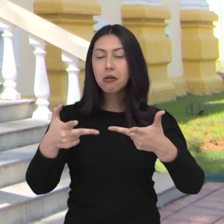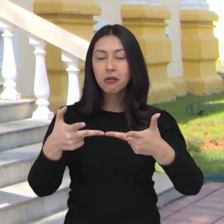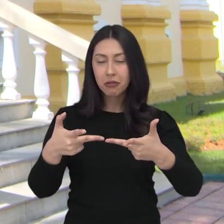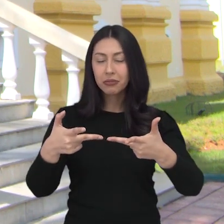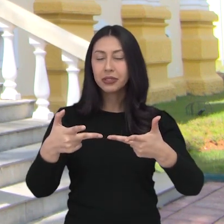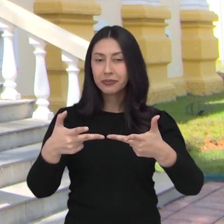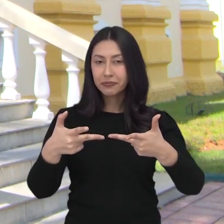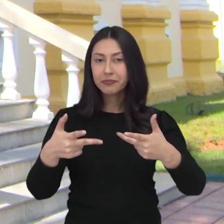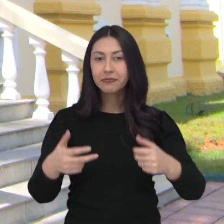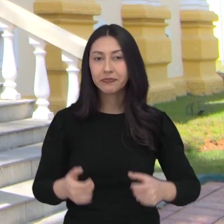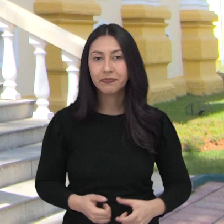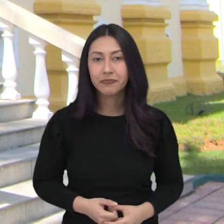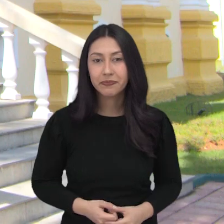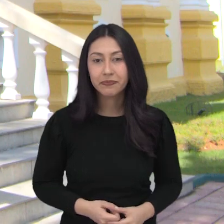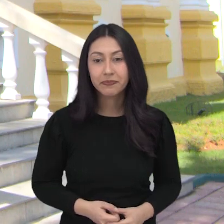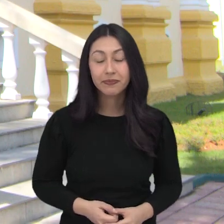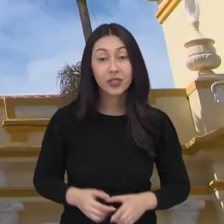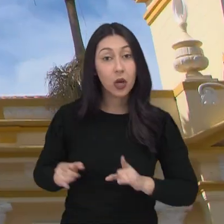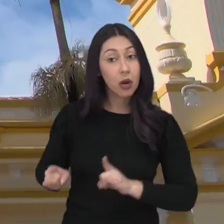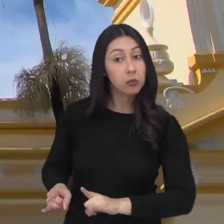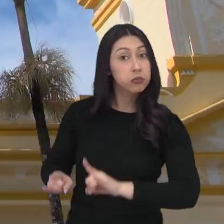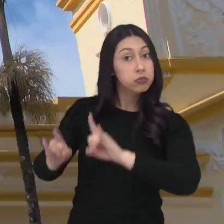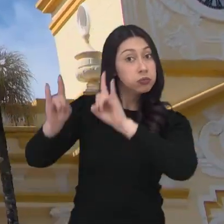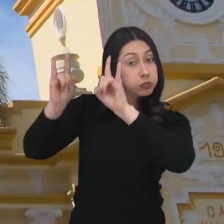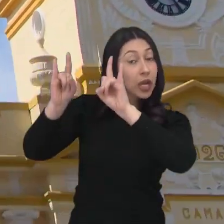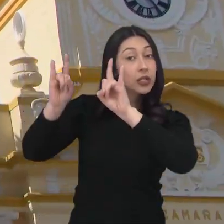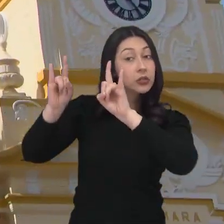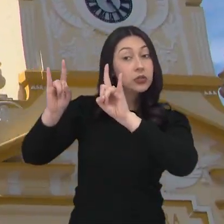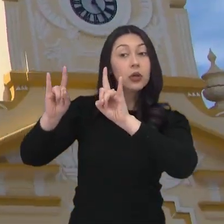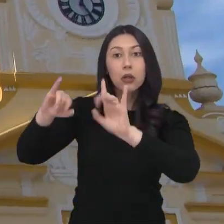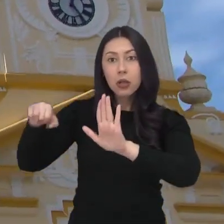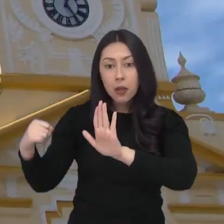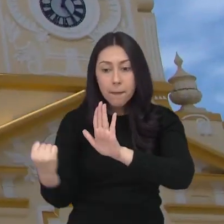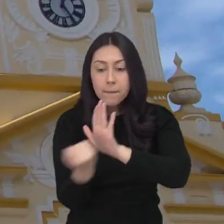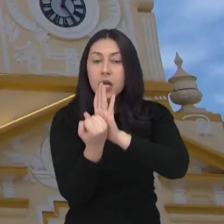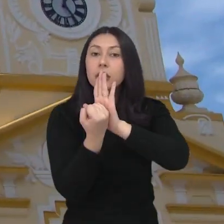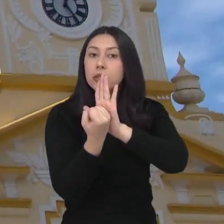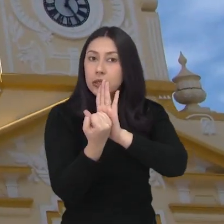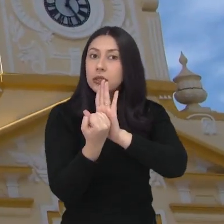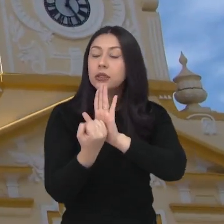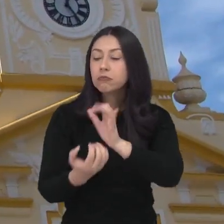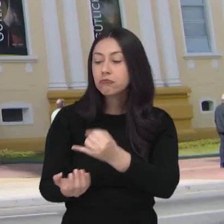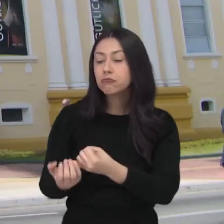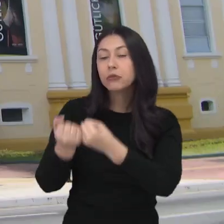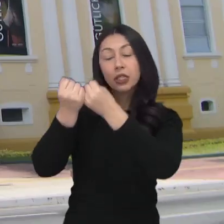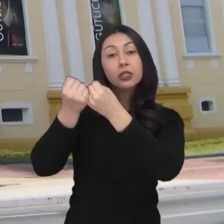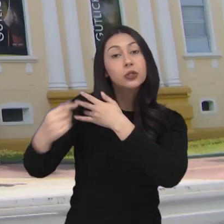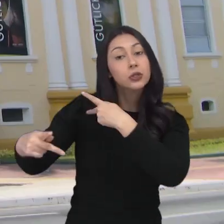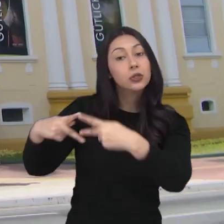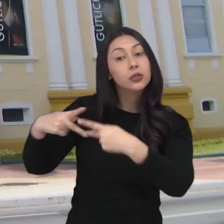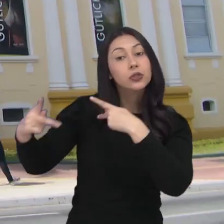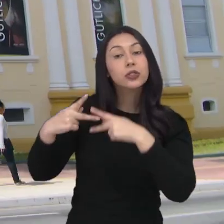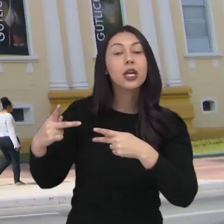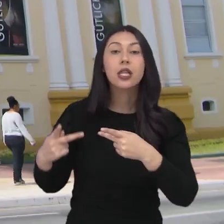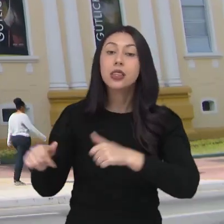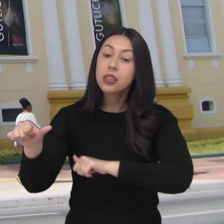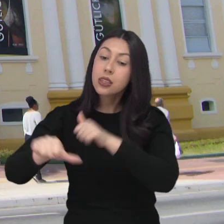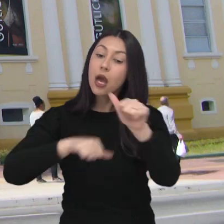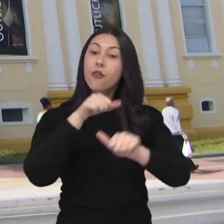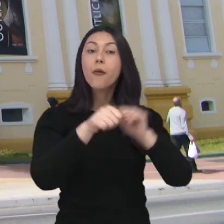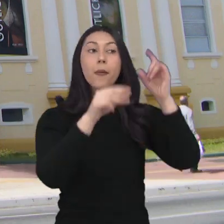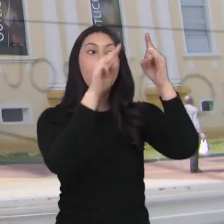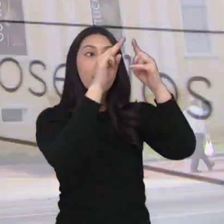ser a sede do Poder Legislativo. O prédio, que também compõe o patrimônio joseense, se tornou o Museu Municipal